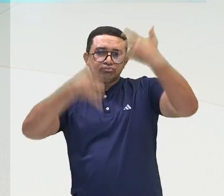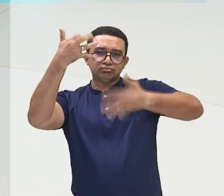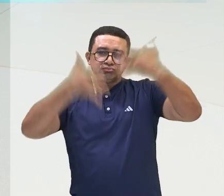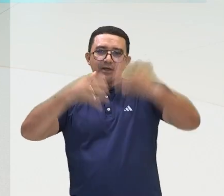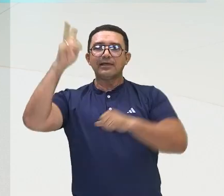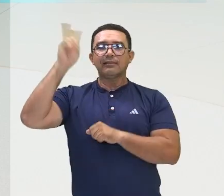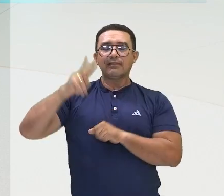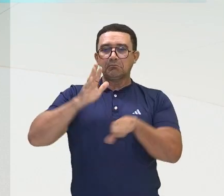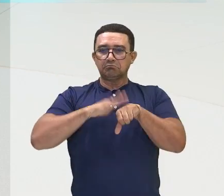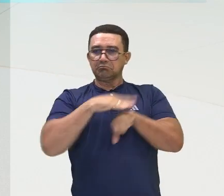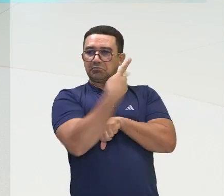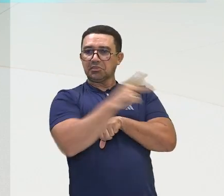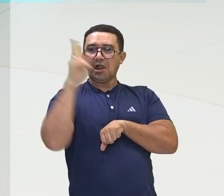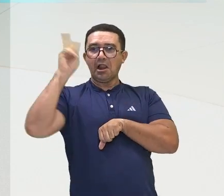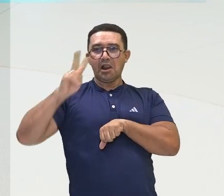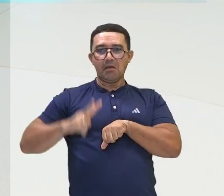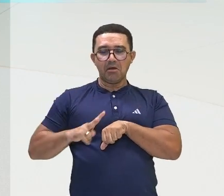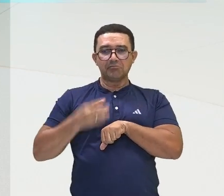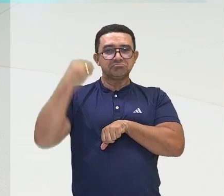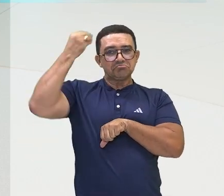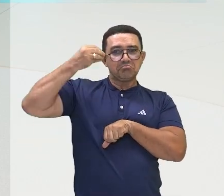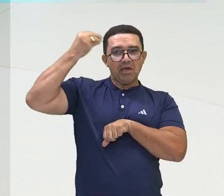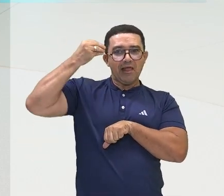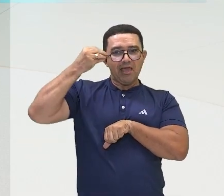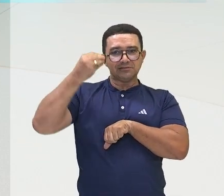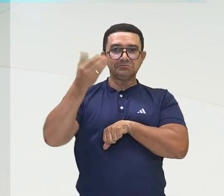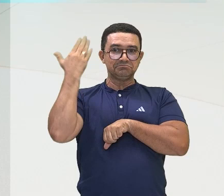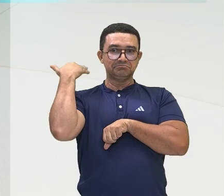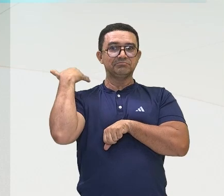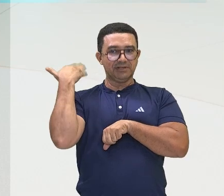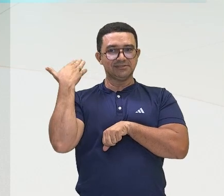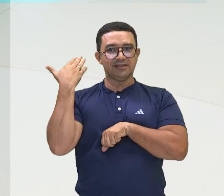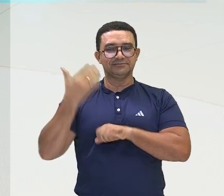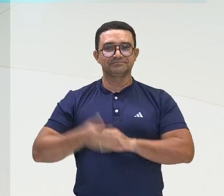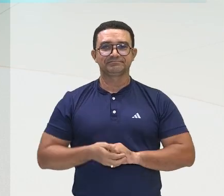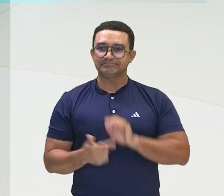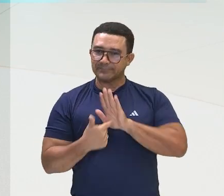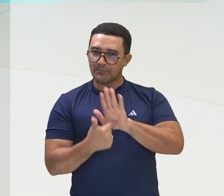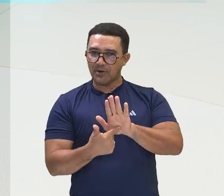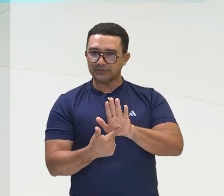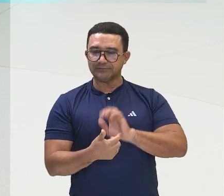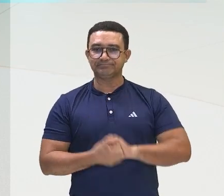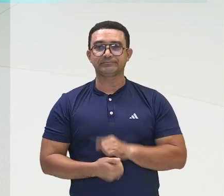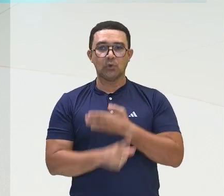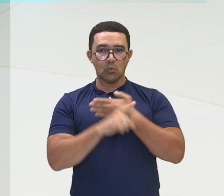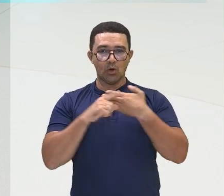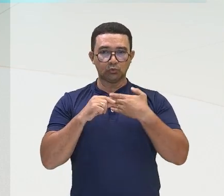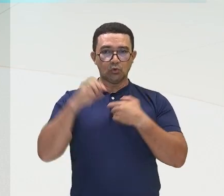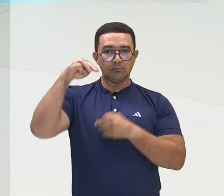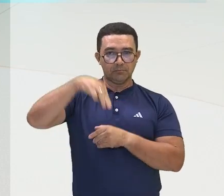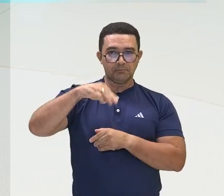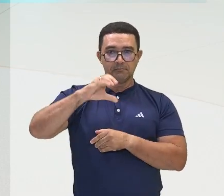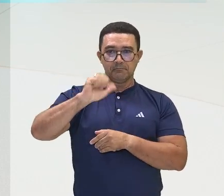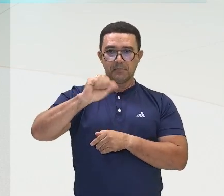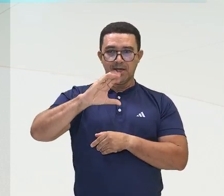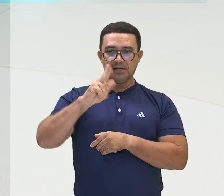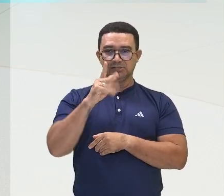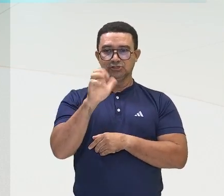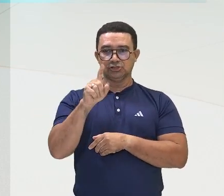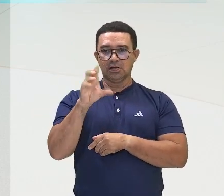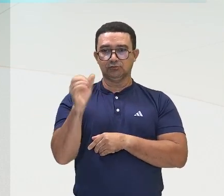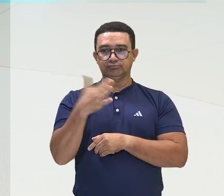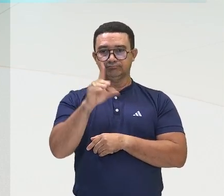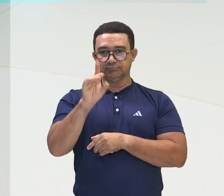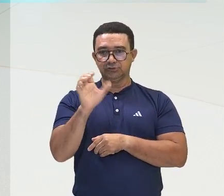as lembranças que ele vivenciou aí durante a sua vida. O autor é Machado de Assis e ele faz parte